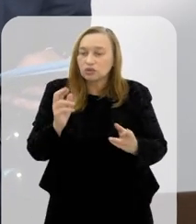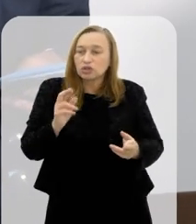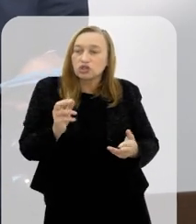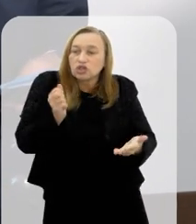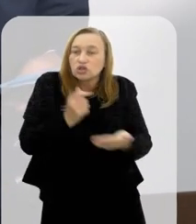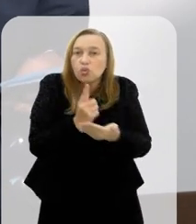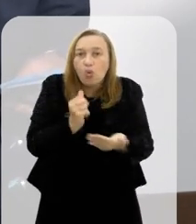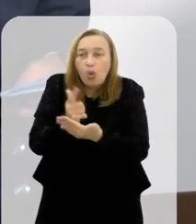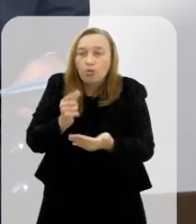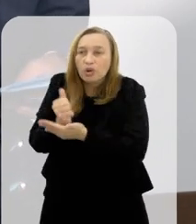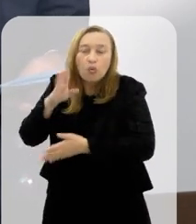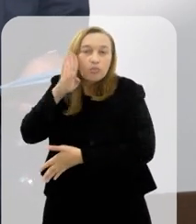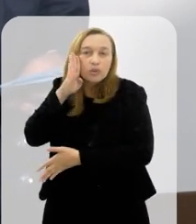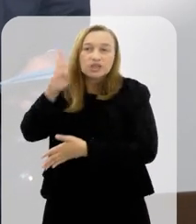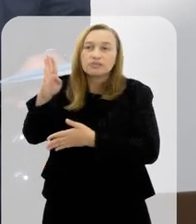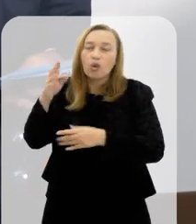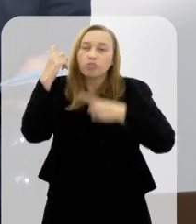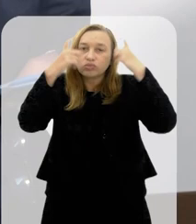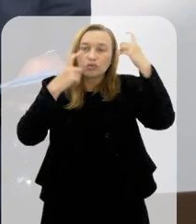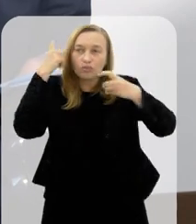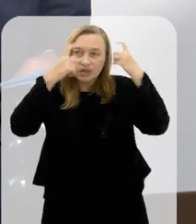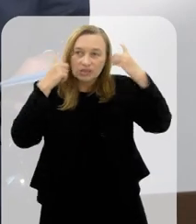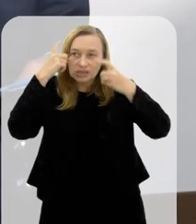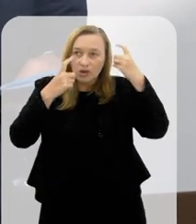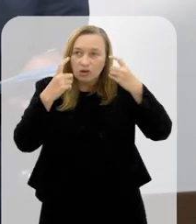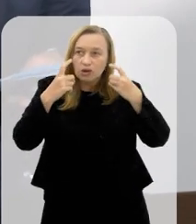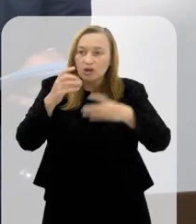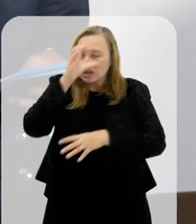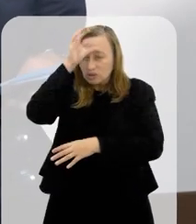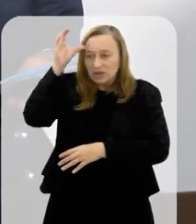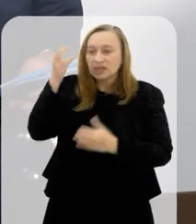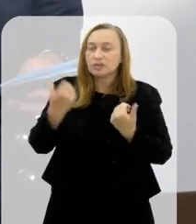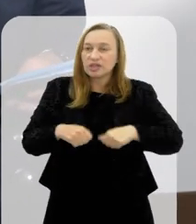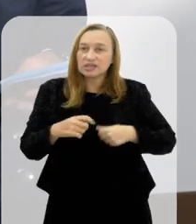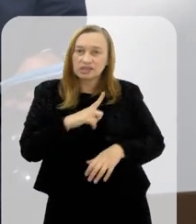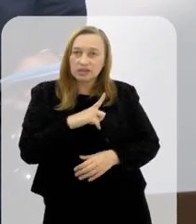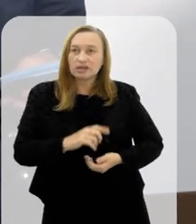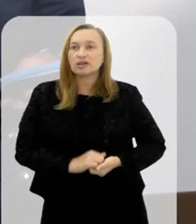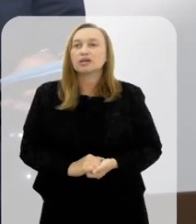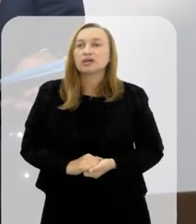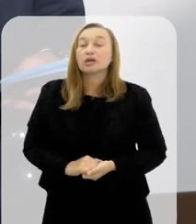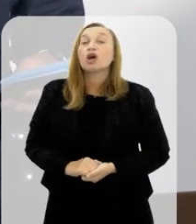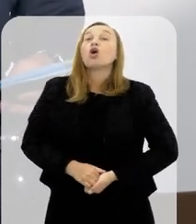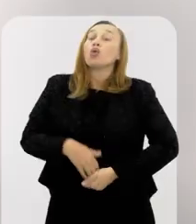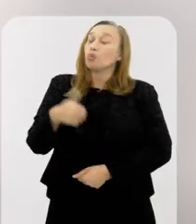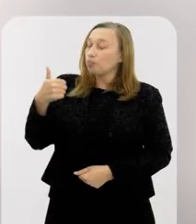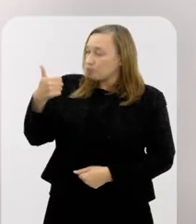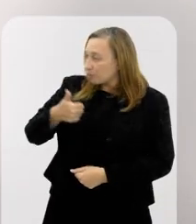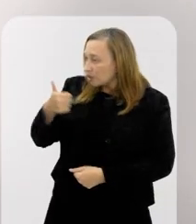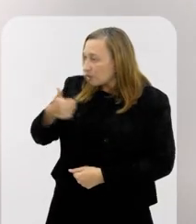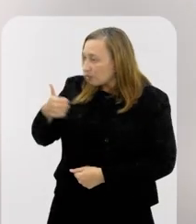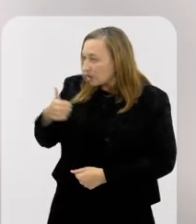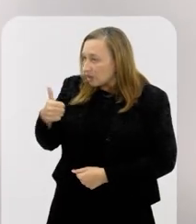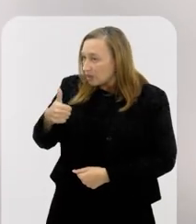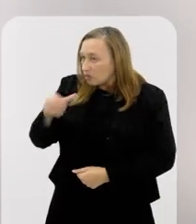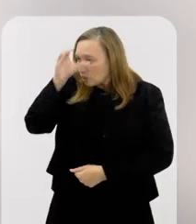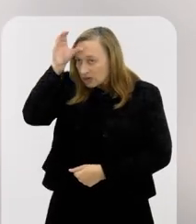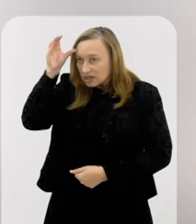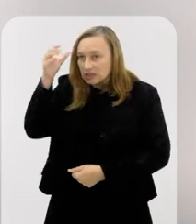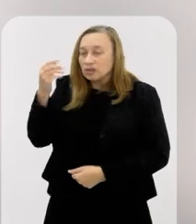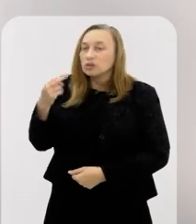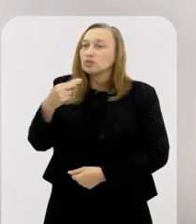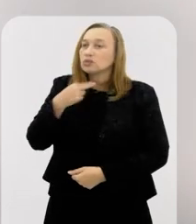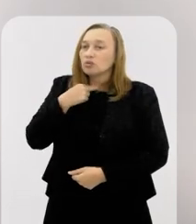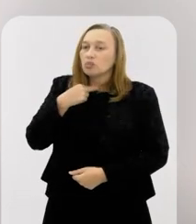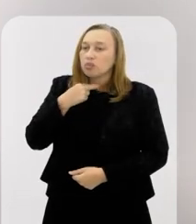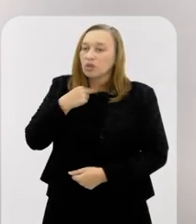dá hoje e quais são as principais preocupações que o consumidor tem que ter é o o primeiro ponto é o consumidor não pode